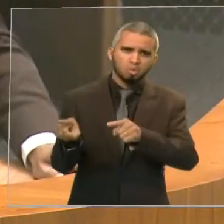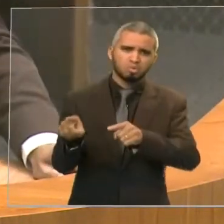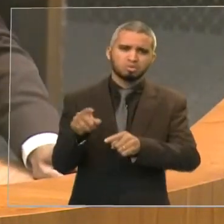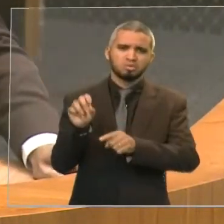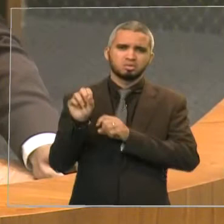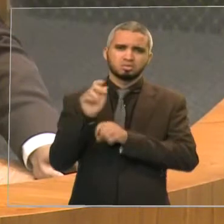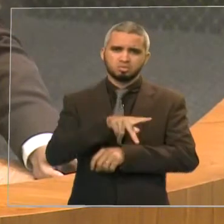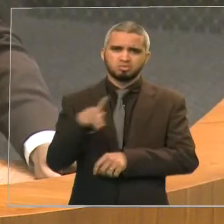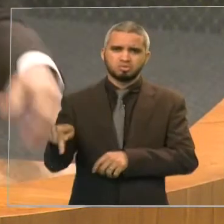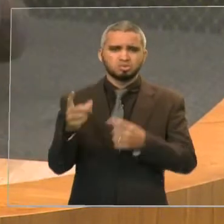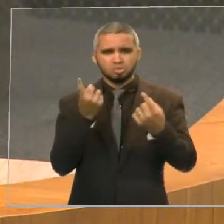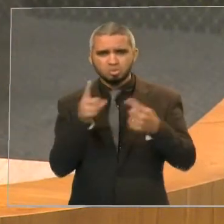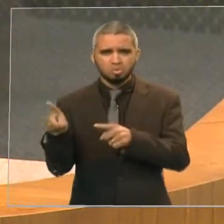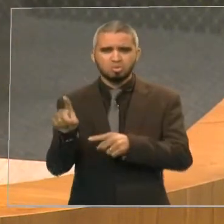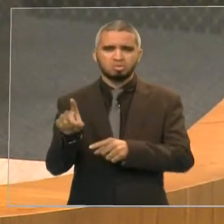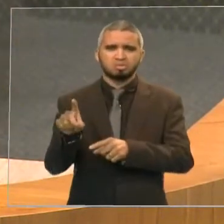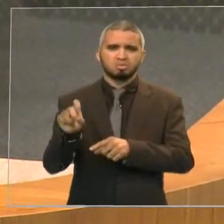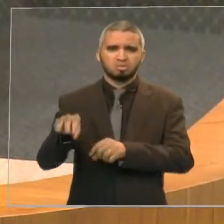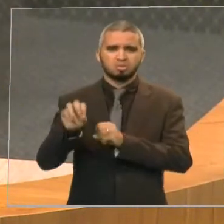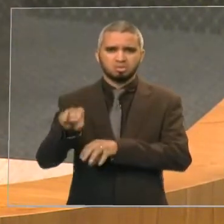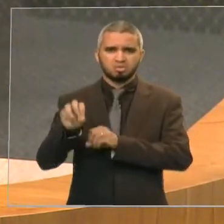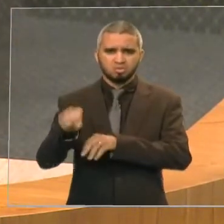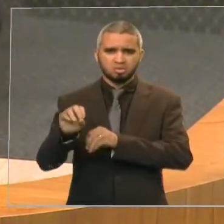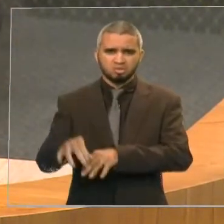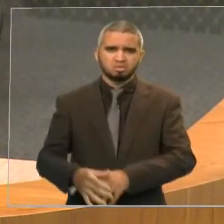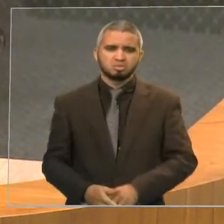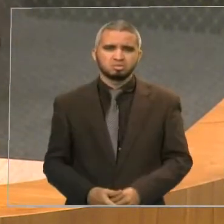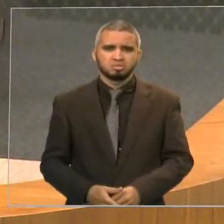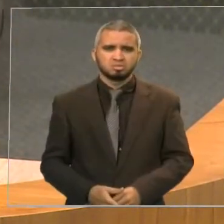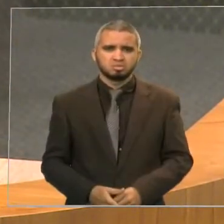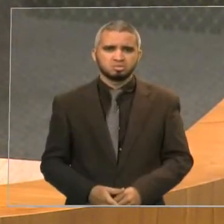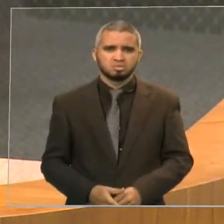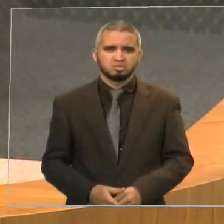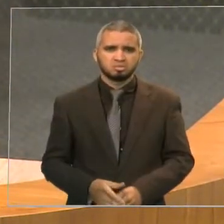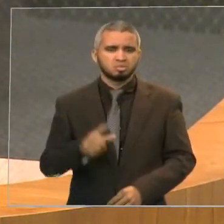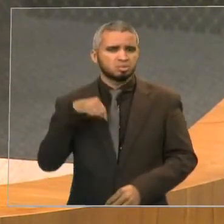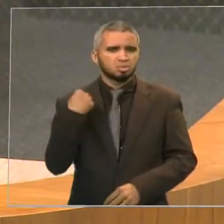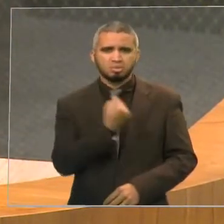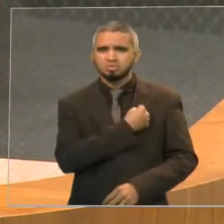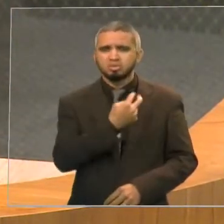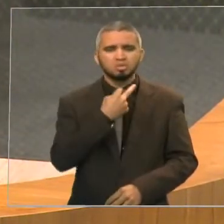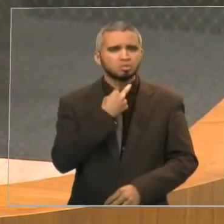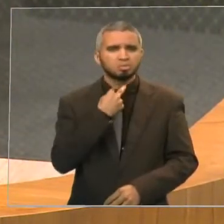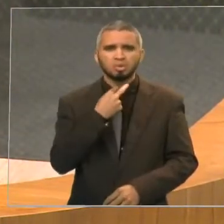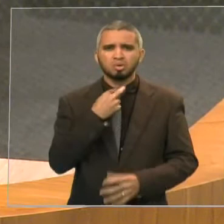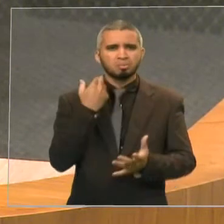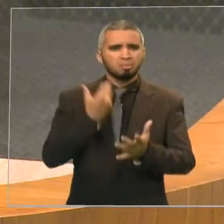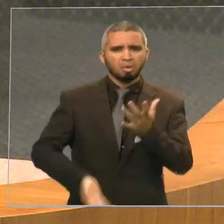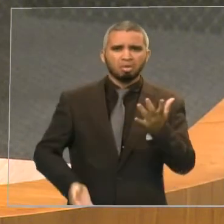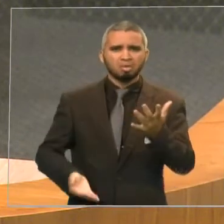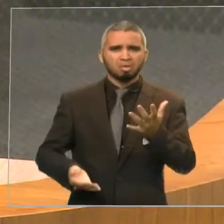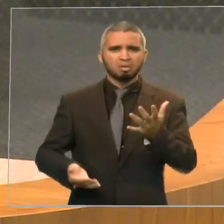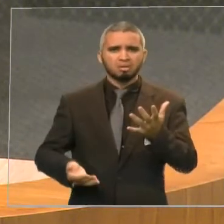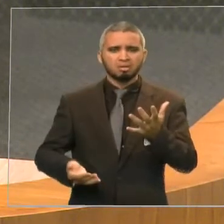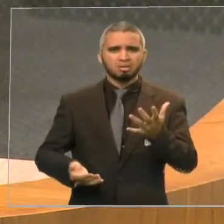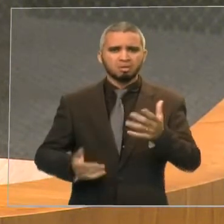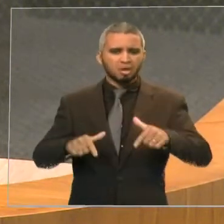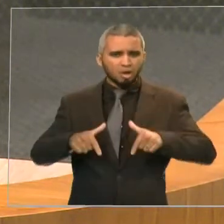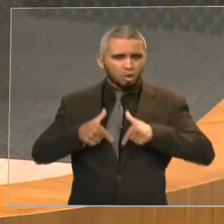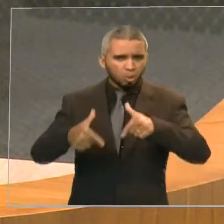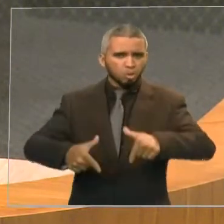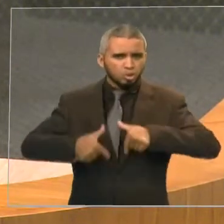educação. Nós não podemos permitir que toda a nossa defesa, toda a nossa luta seja em vão. Mas